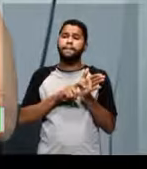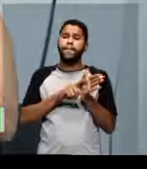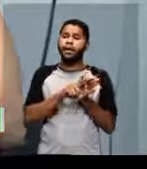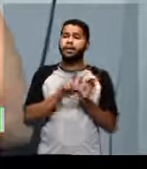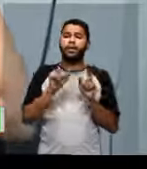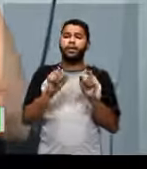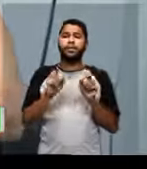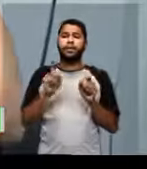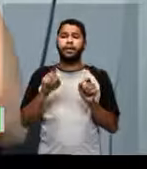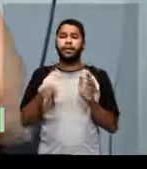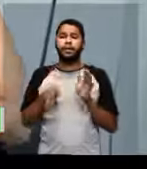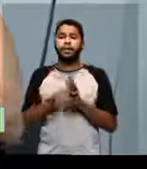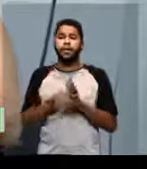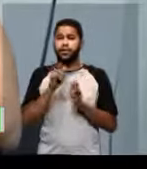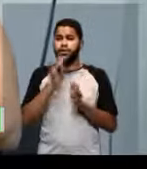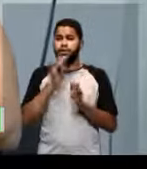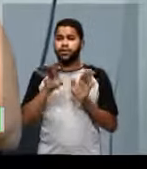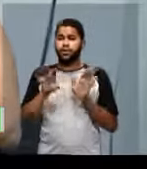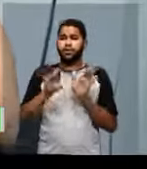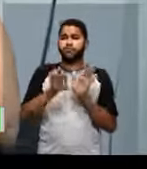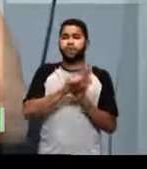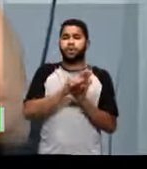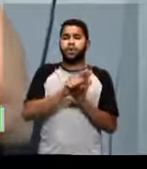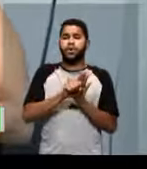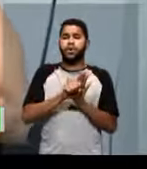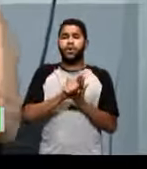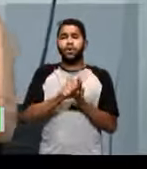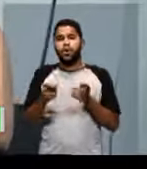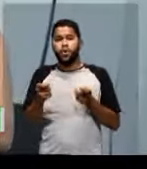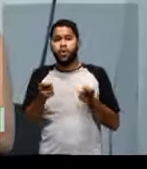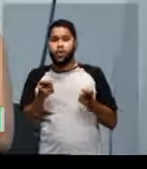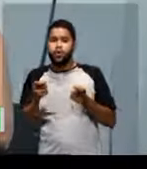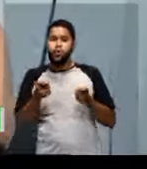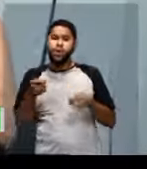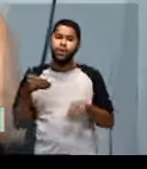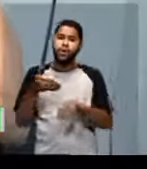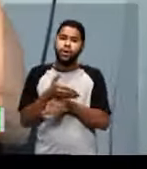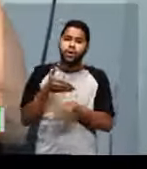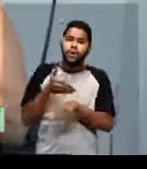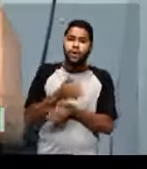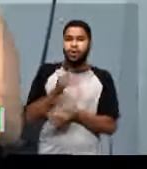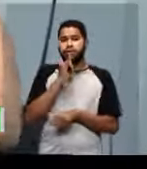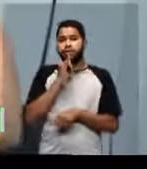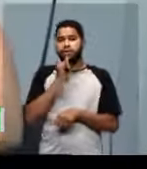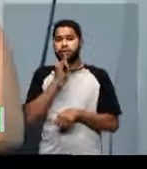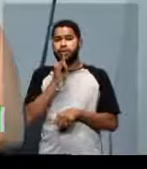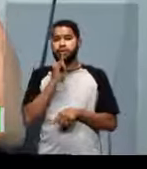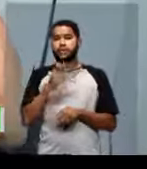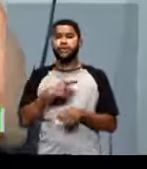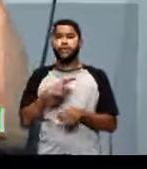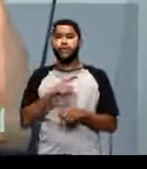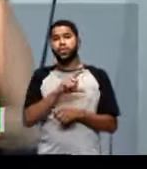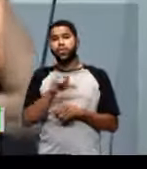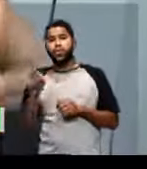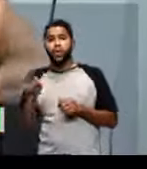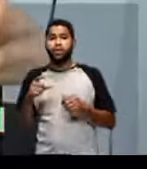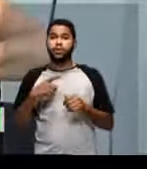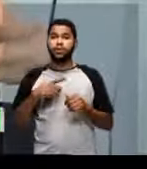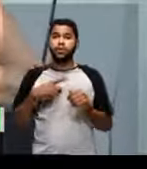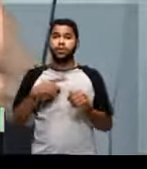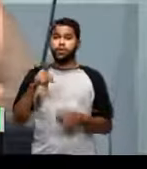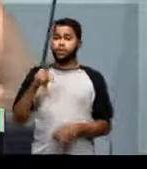quê? De permeabilidade seletiva. Ela vai controlar o que entra, o que sai, ele tem canais de sódio, tem proteínas que vão